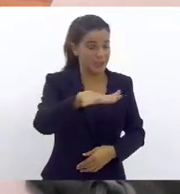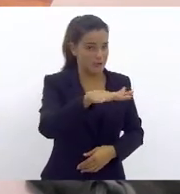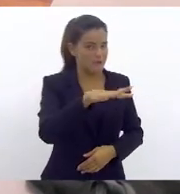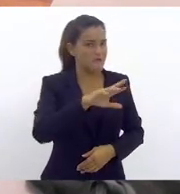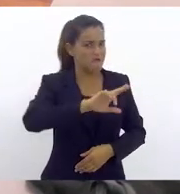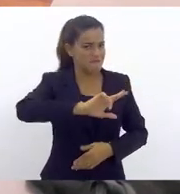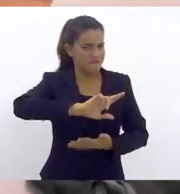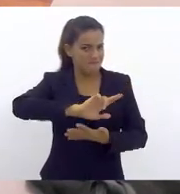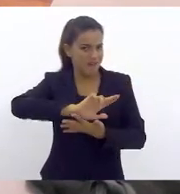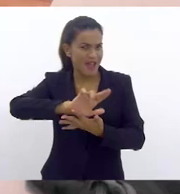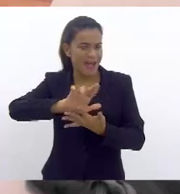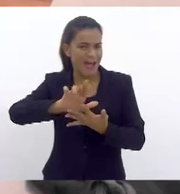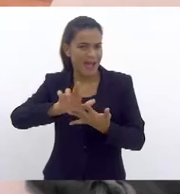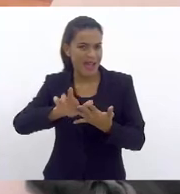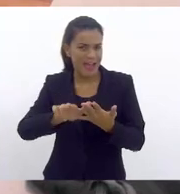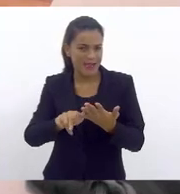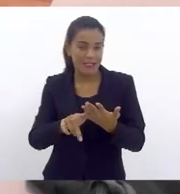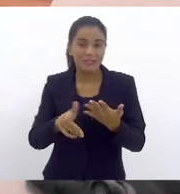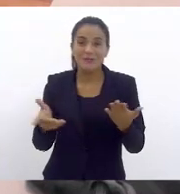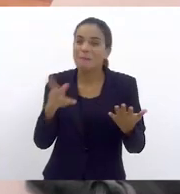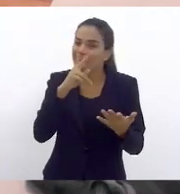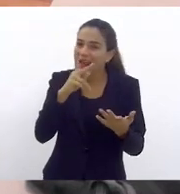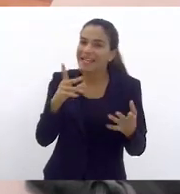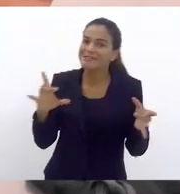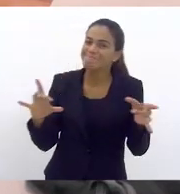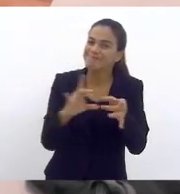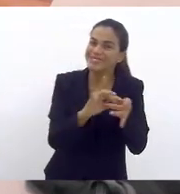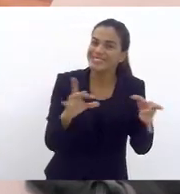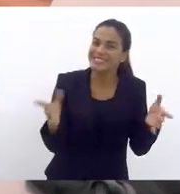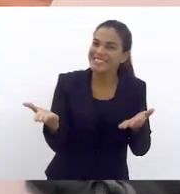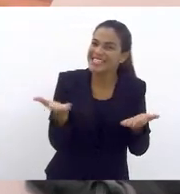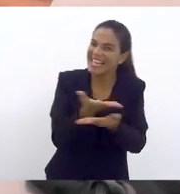elas se articulam né